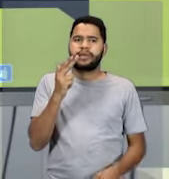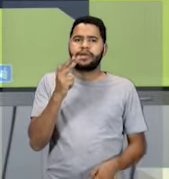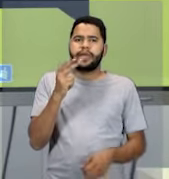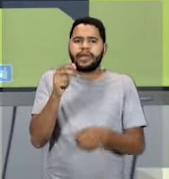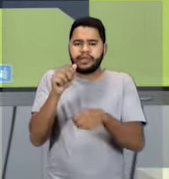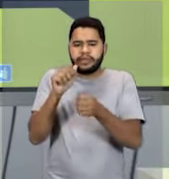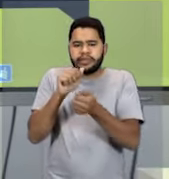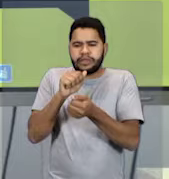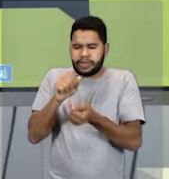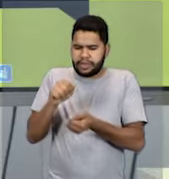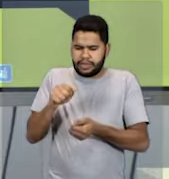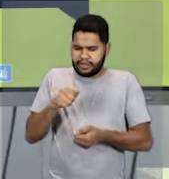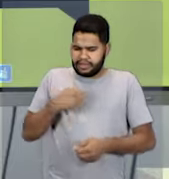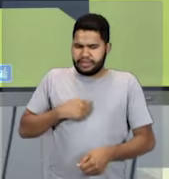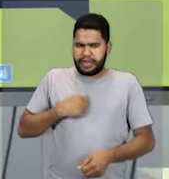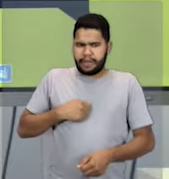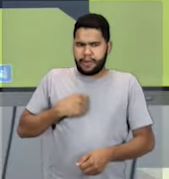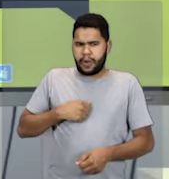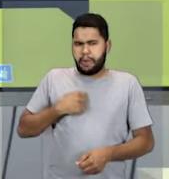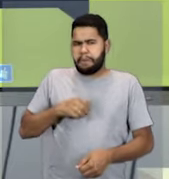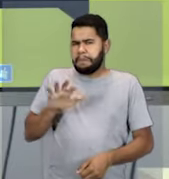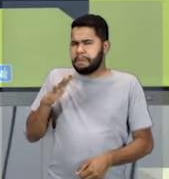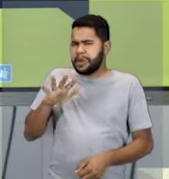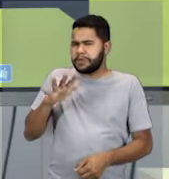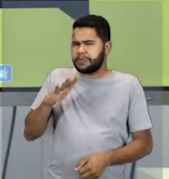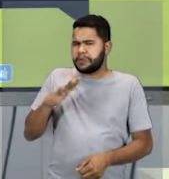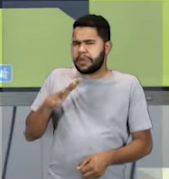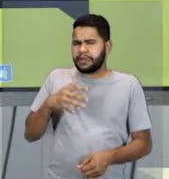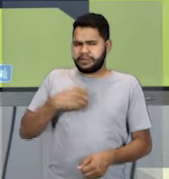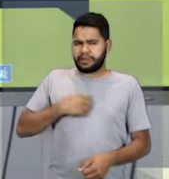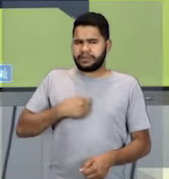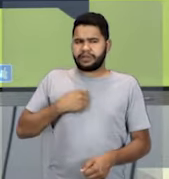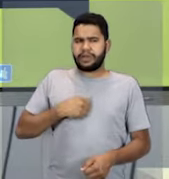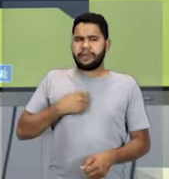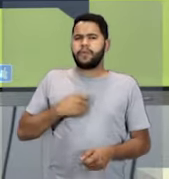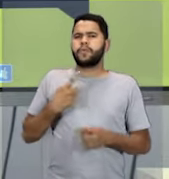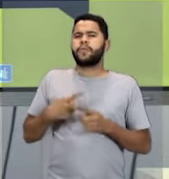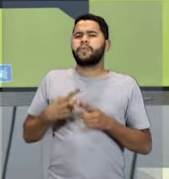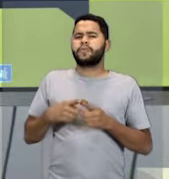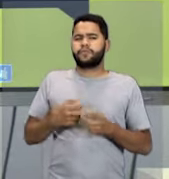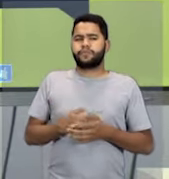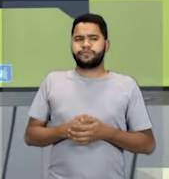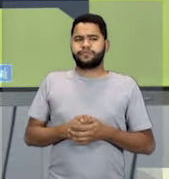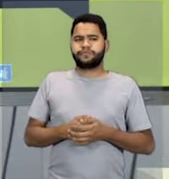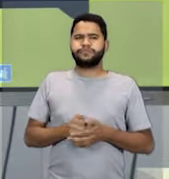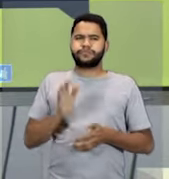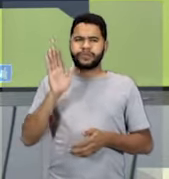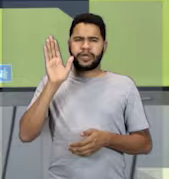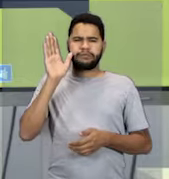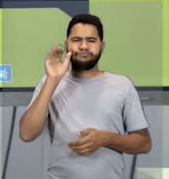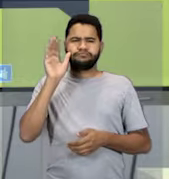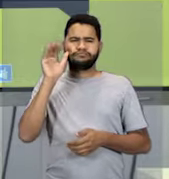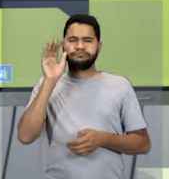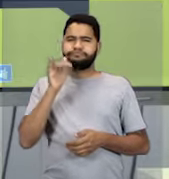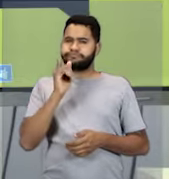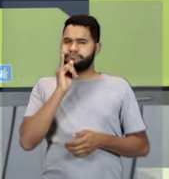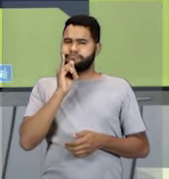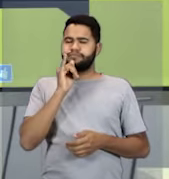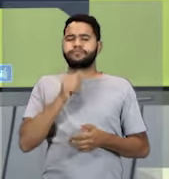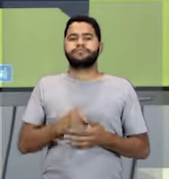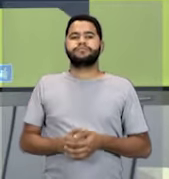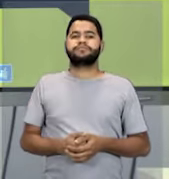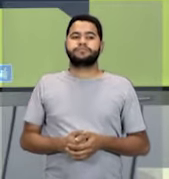sabão, mais ou menos, né? Ela se parece com um sabão por quê? Você já observou? Quando tem